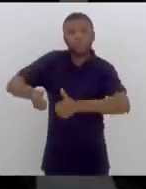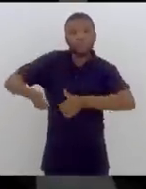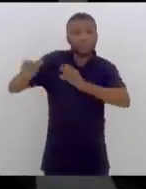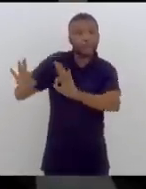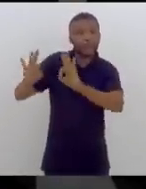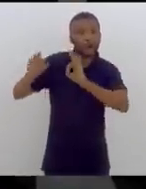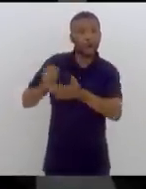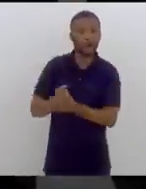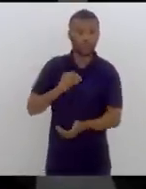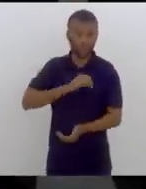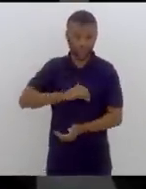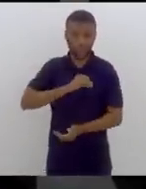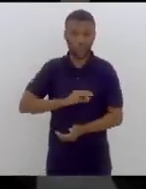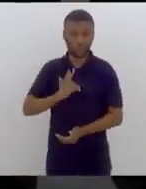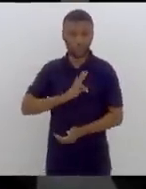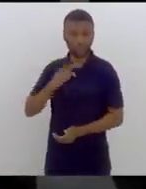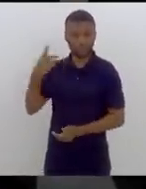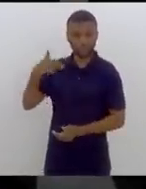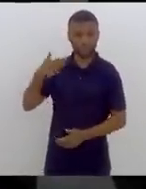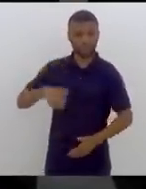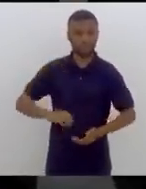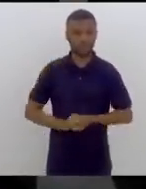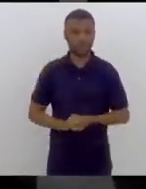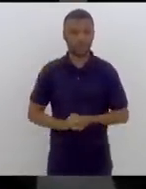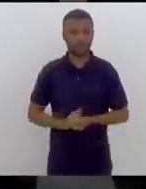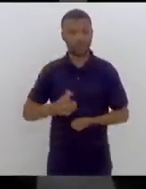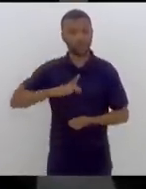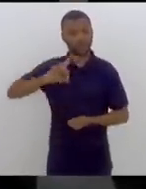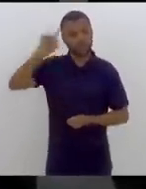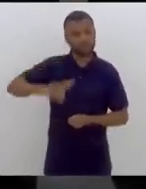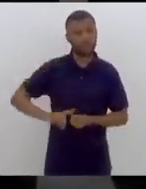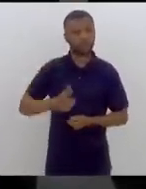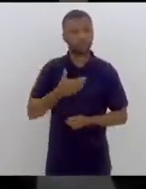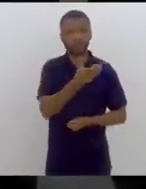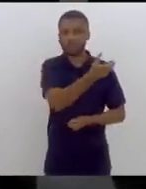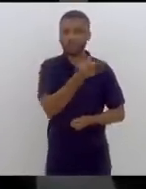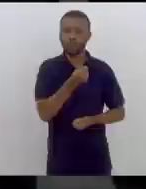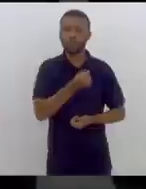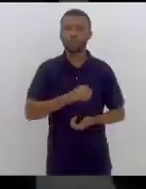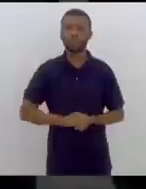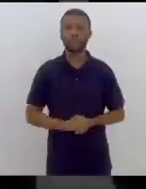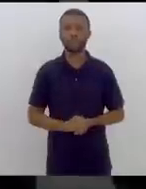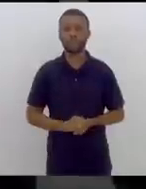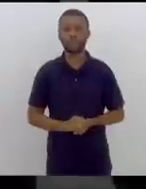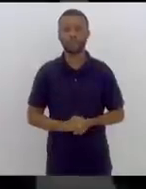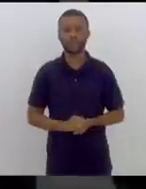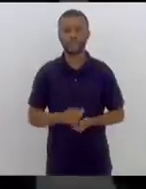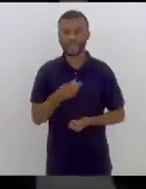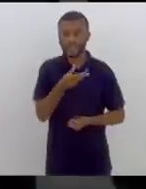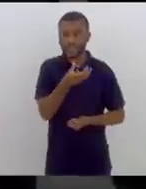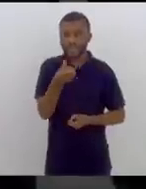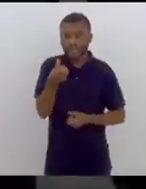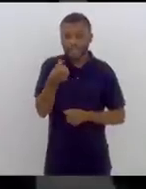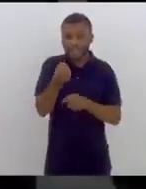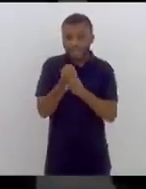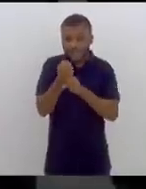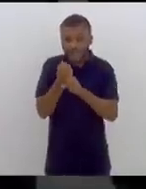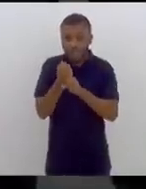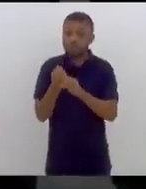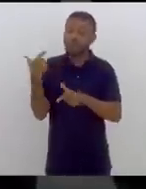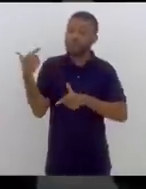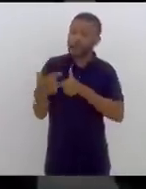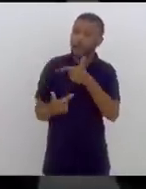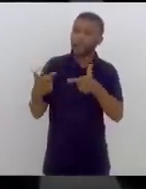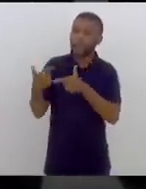com o salário da PM qual eu tenho direito foi 36 30 anos e